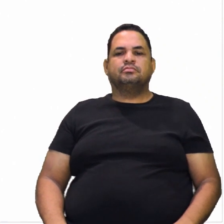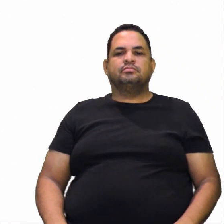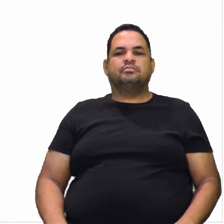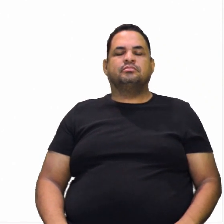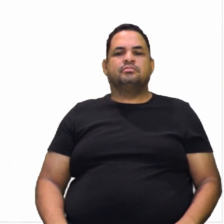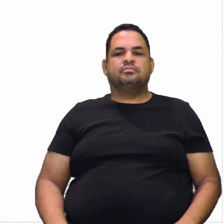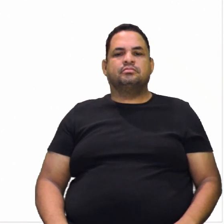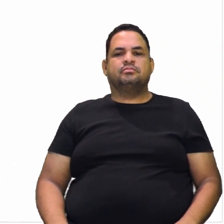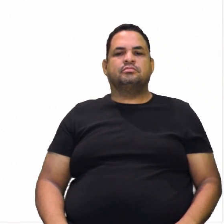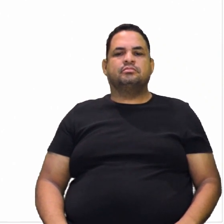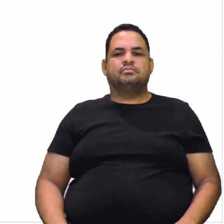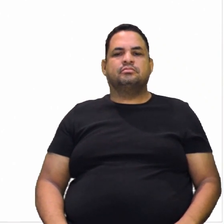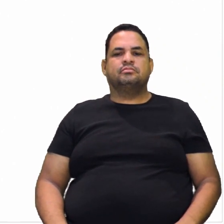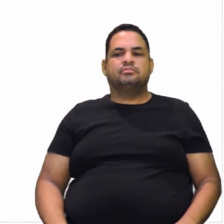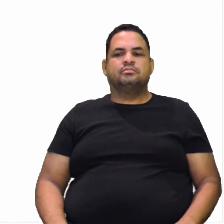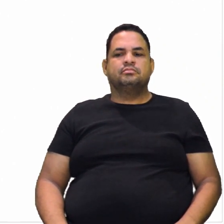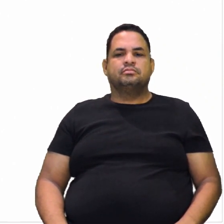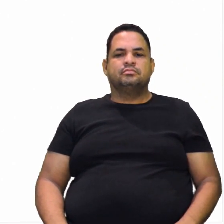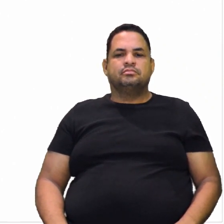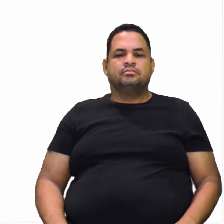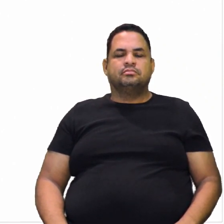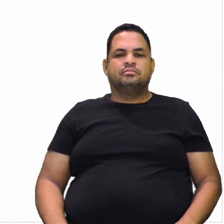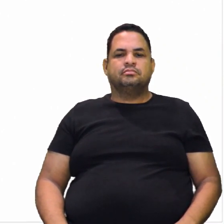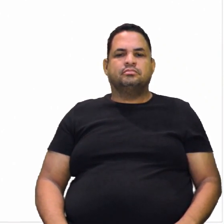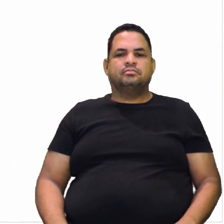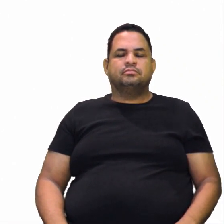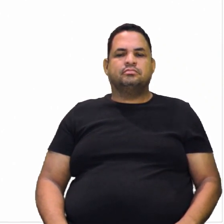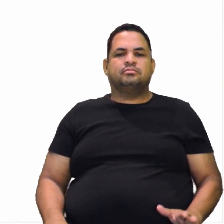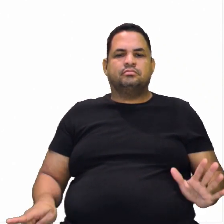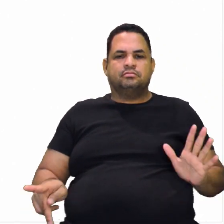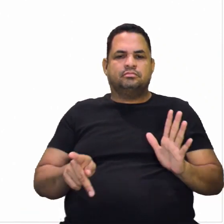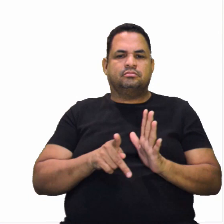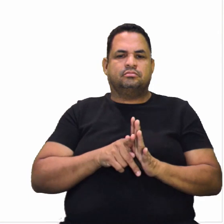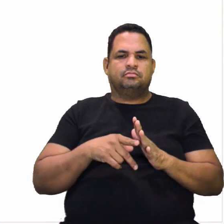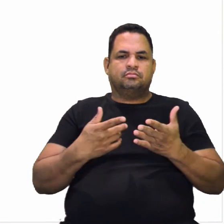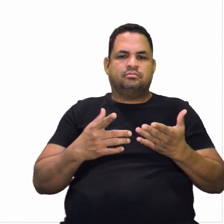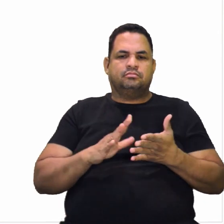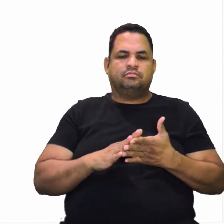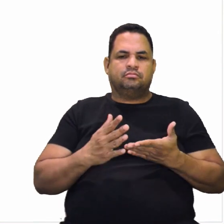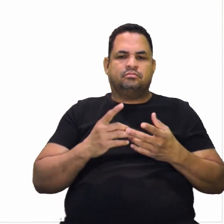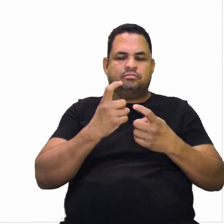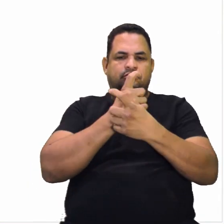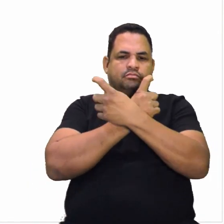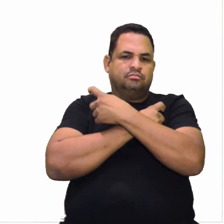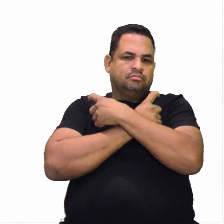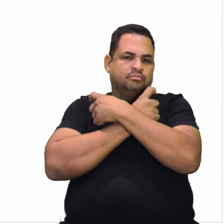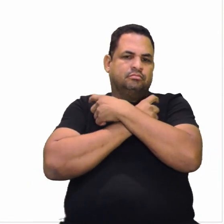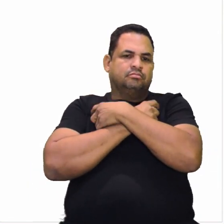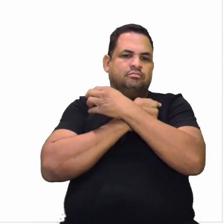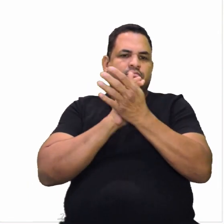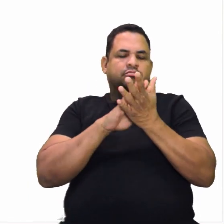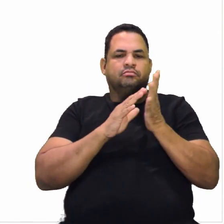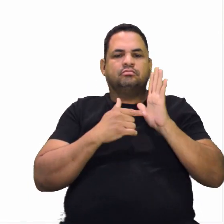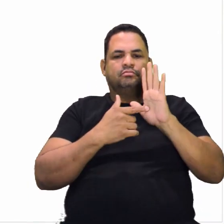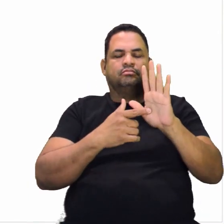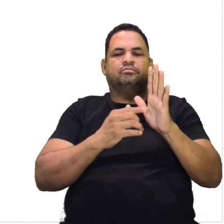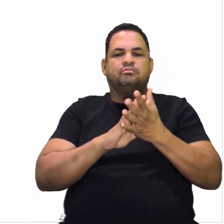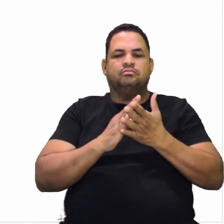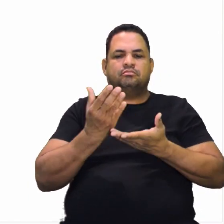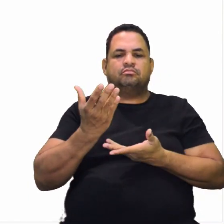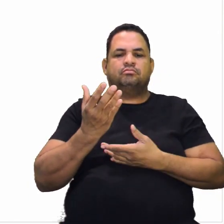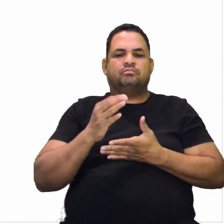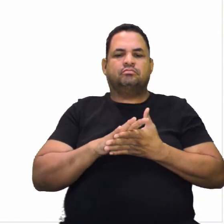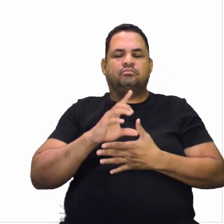poder. Então, é um império onde o próprio faraó representa Deus na terra. Então, é um